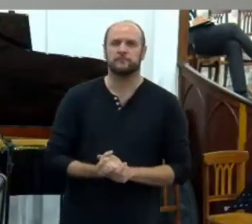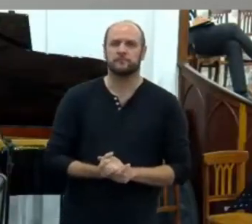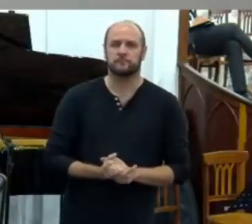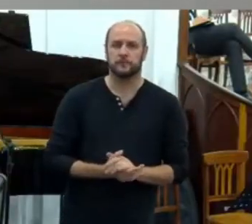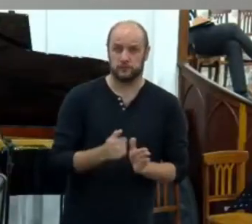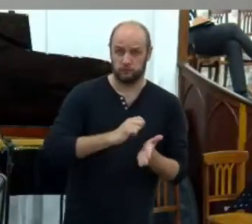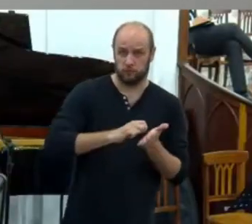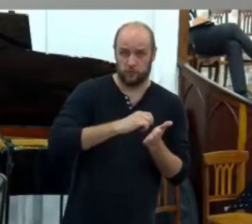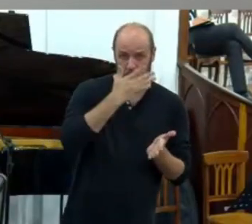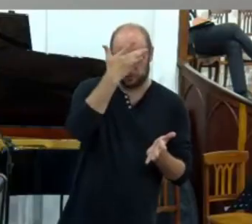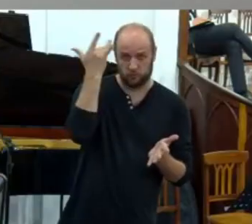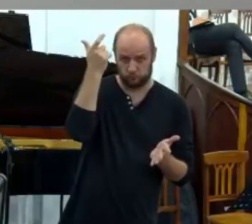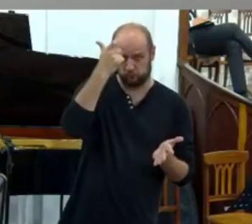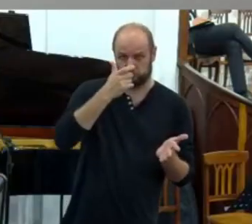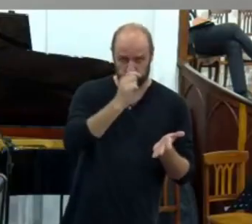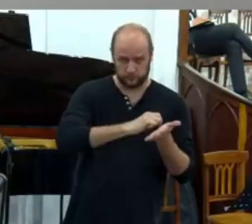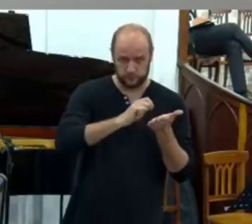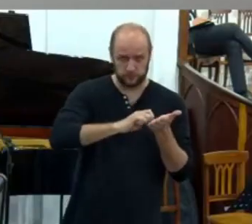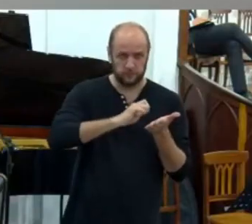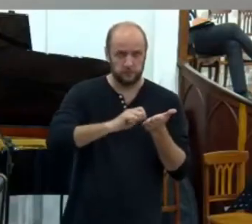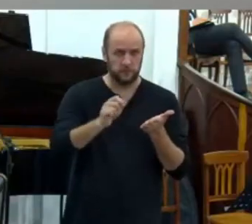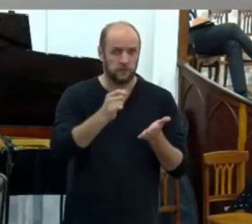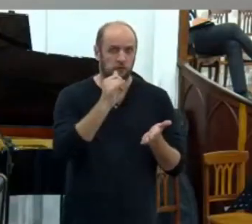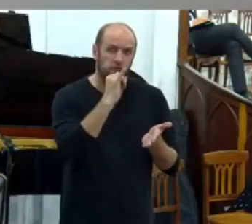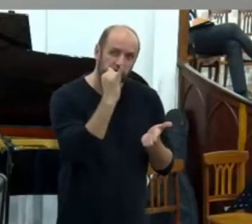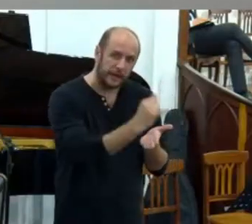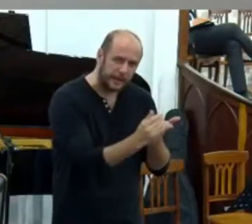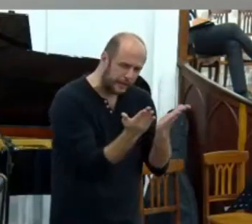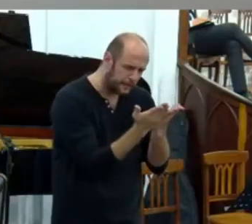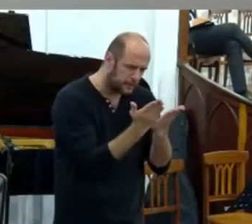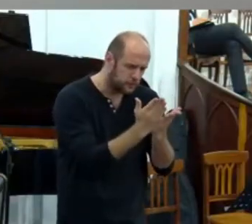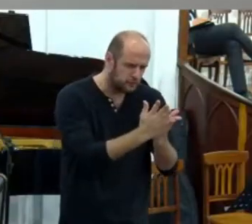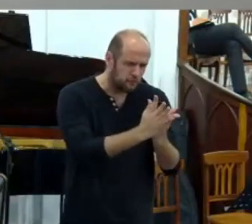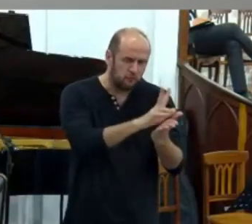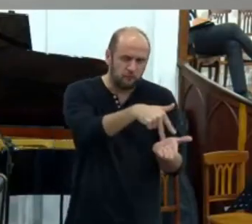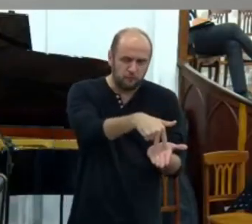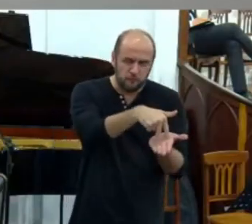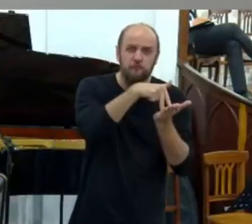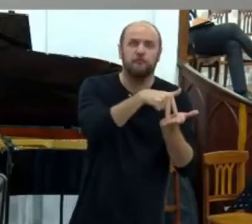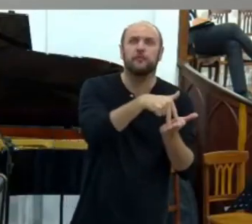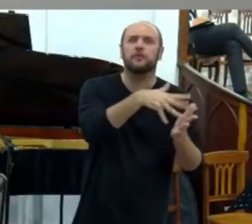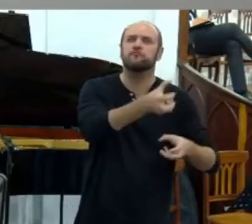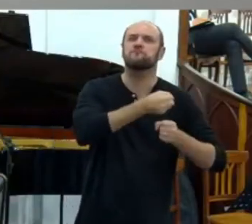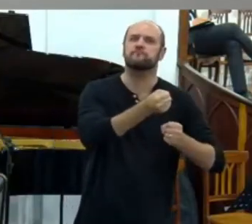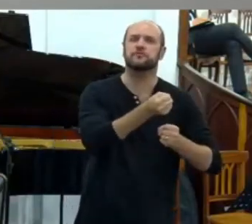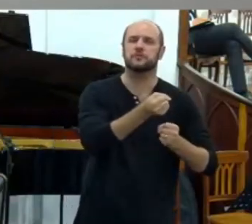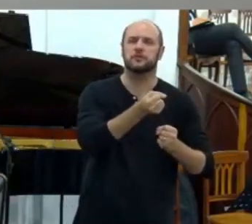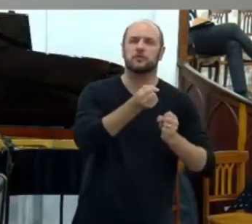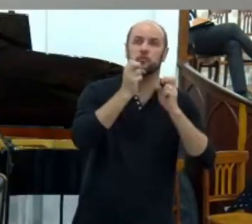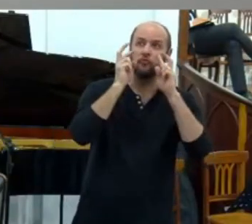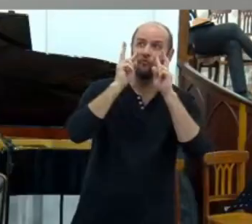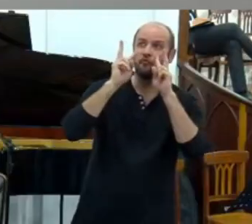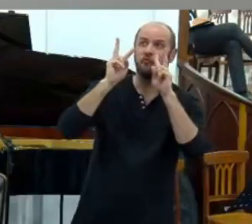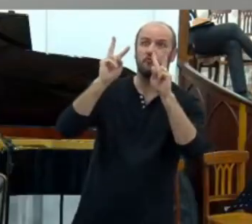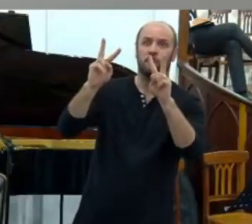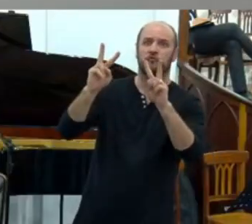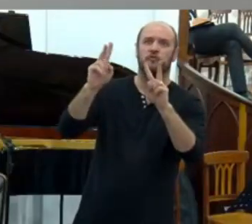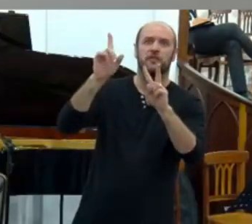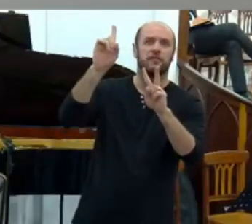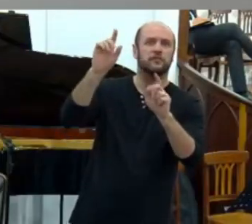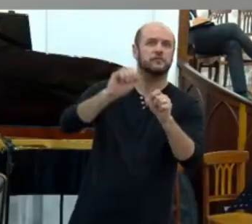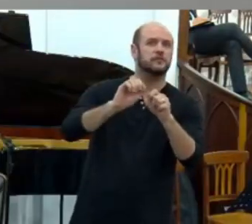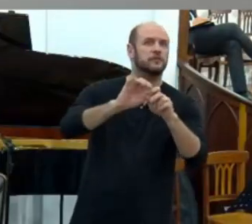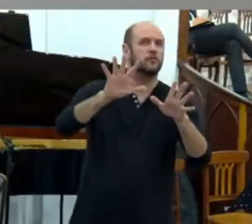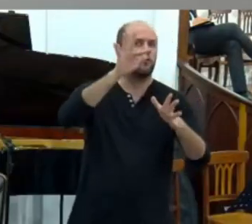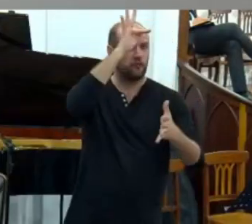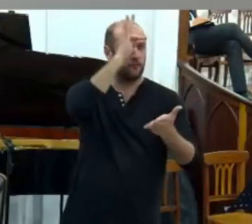está chamando a atenção àqueles crentes para que eles sigam firmes, olhando para o autor e consumador da